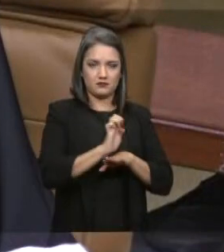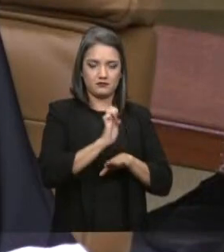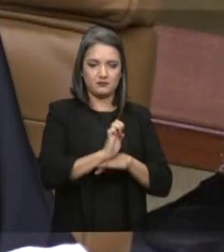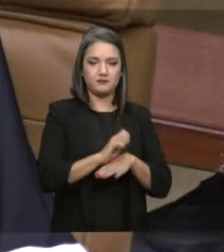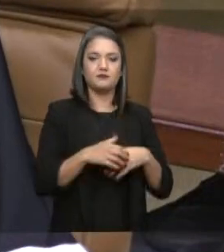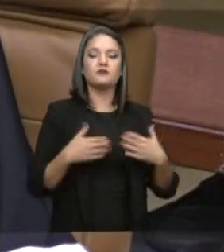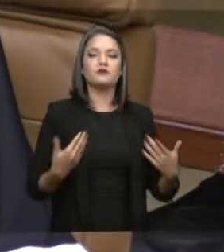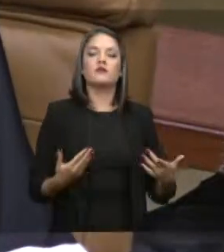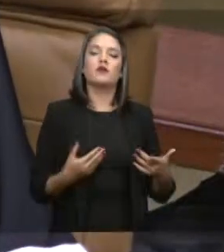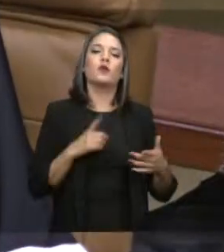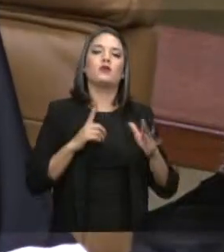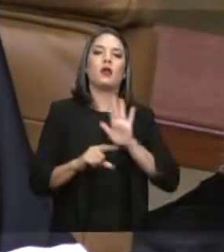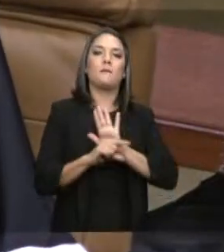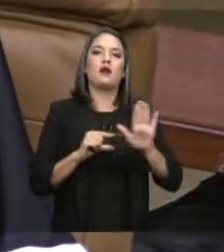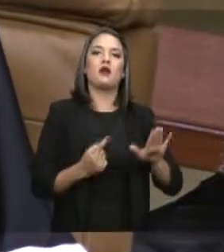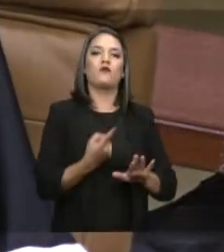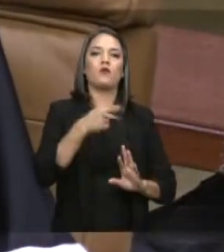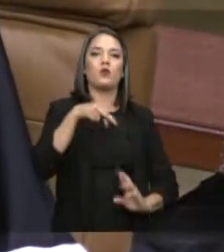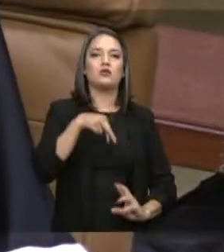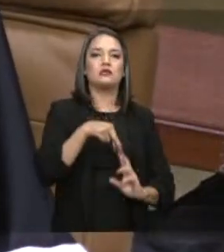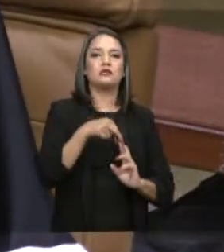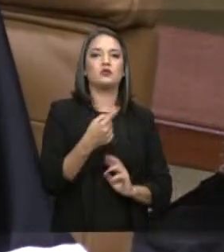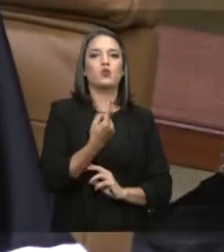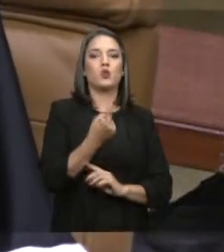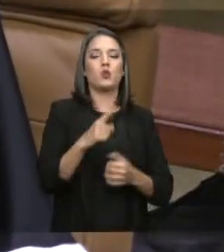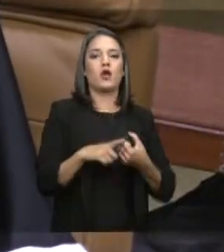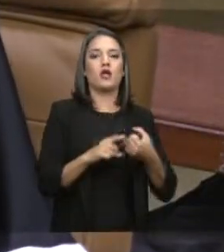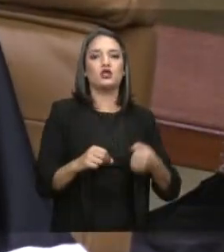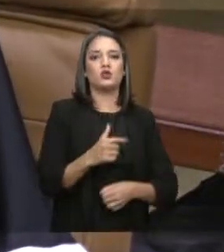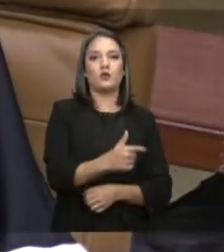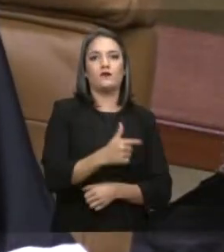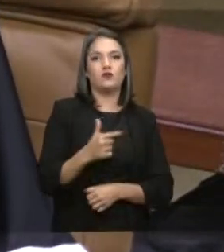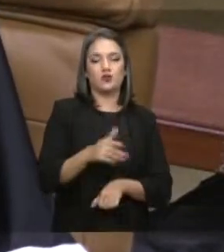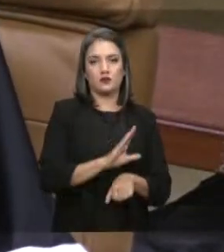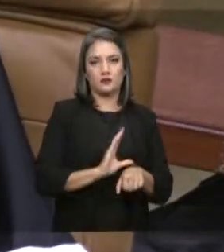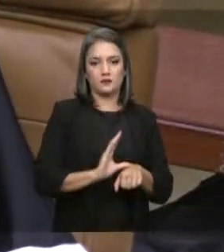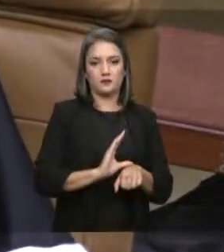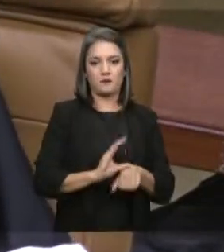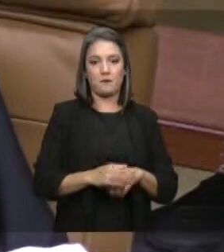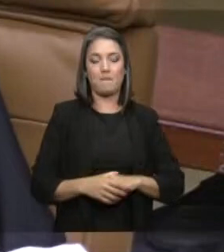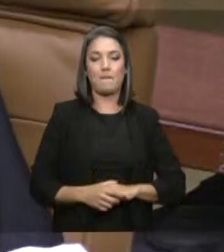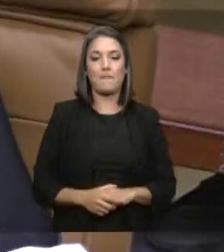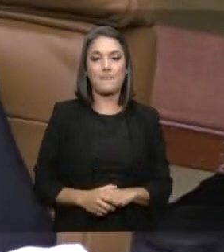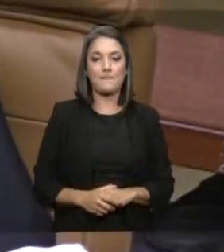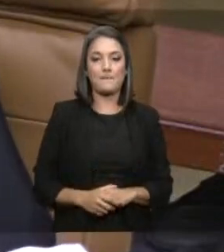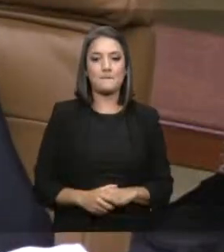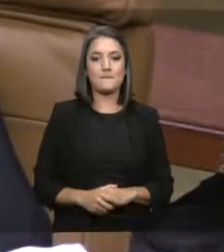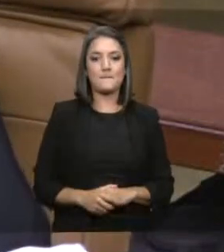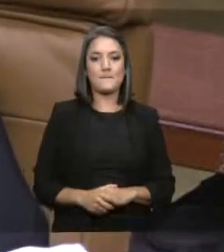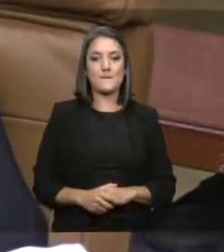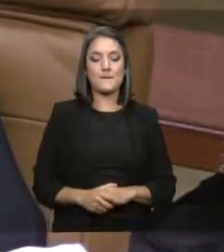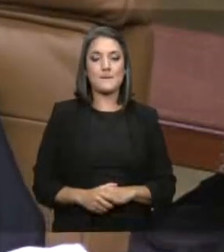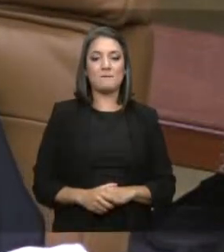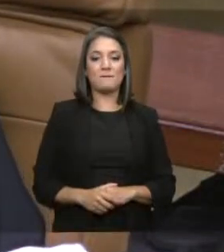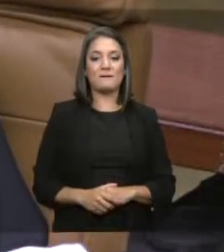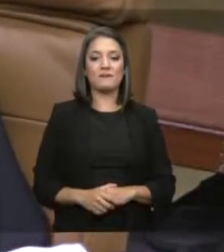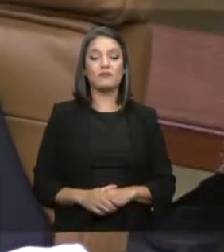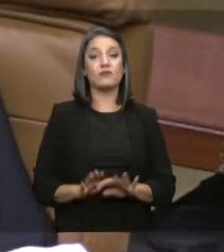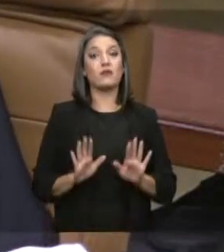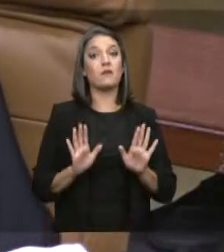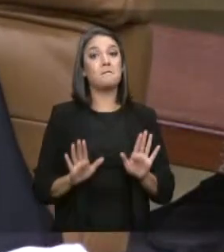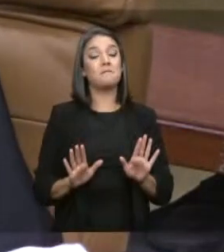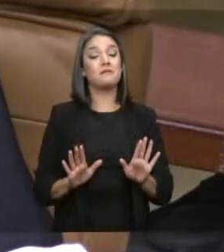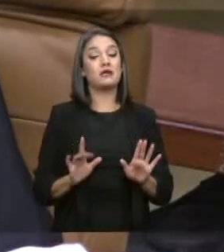o que admite o parafuso do inciso primeiro do artigo 22 da Constituição A questão está